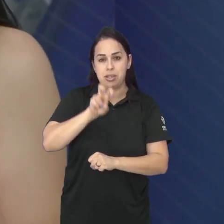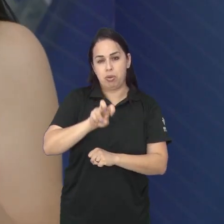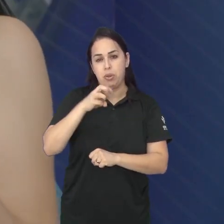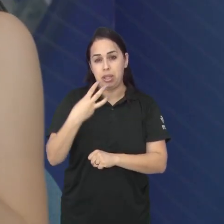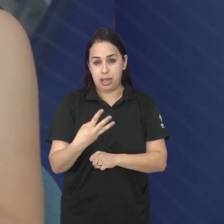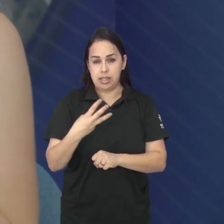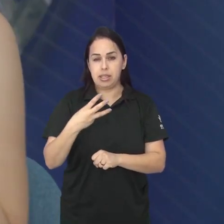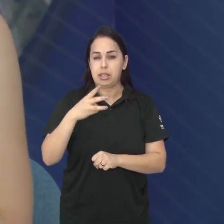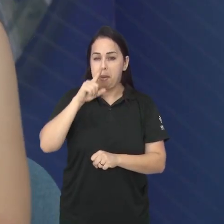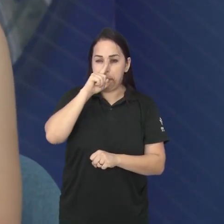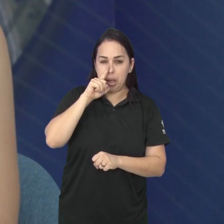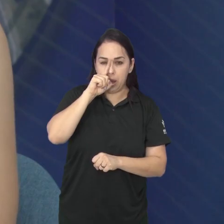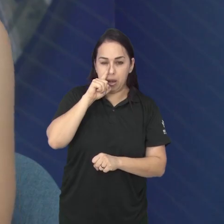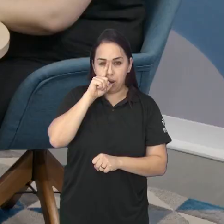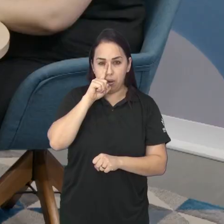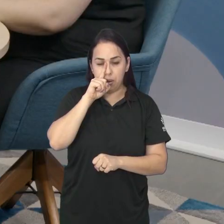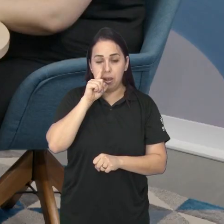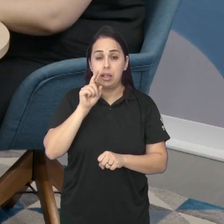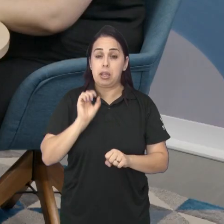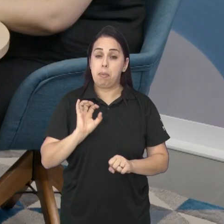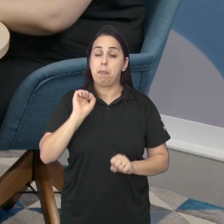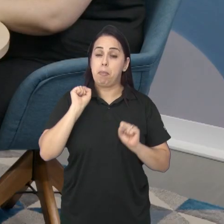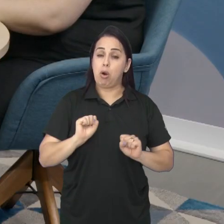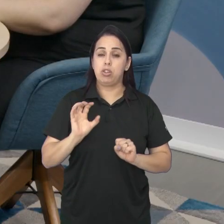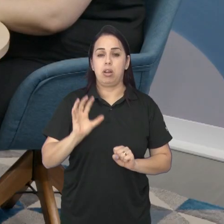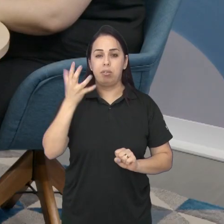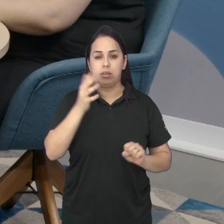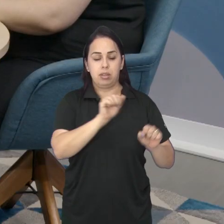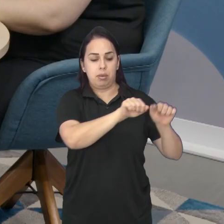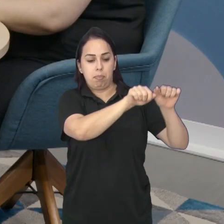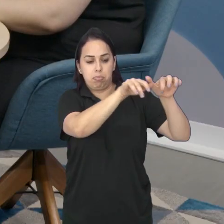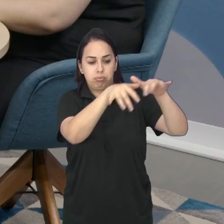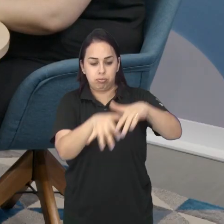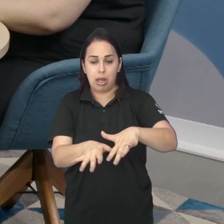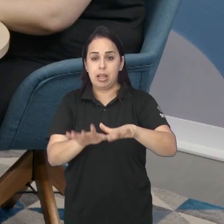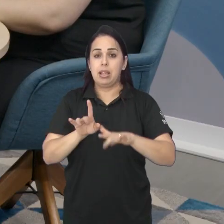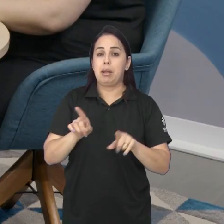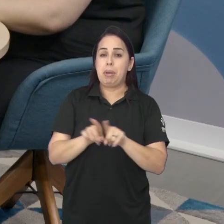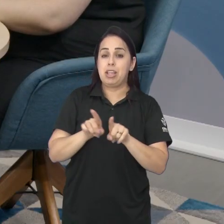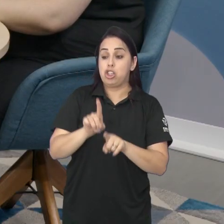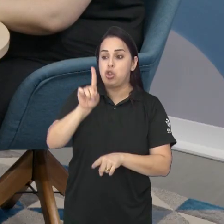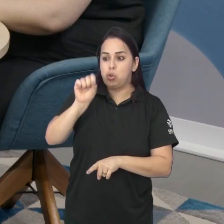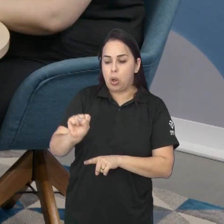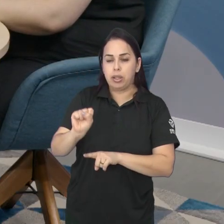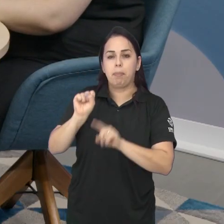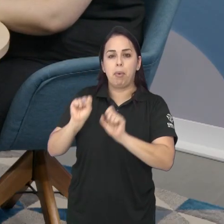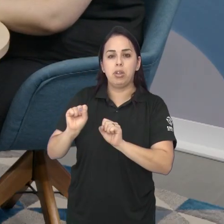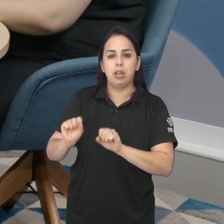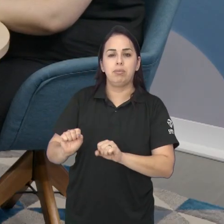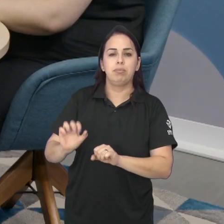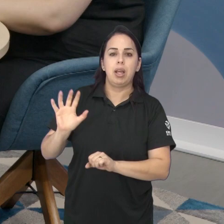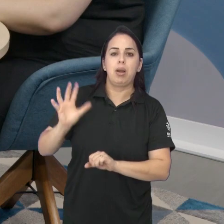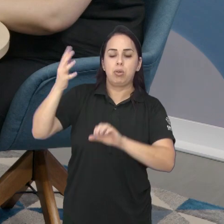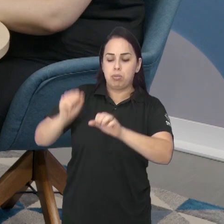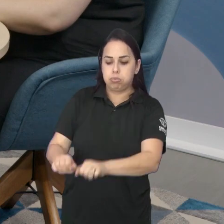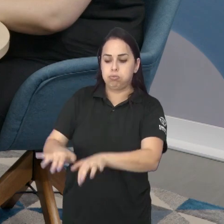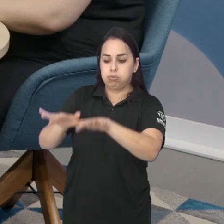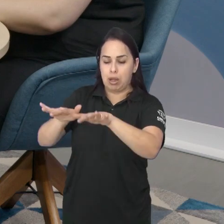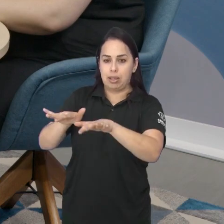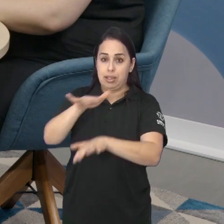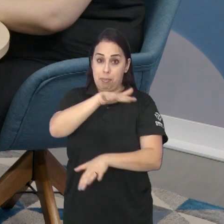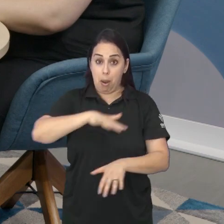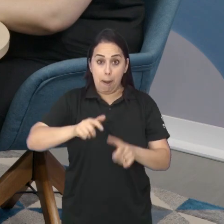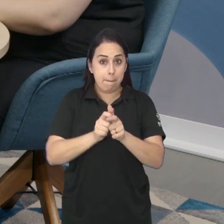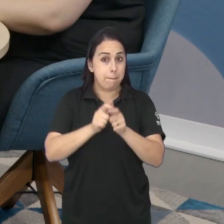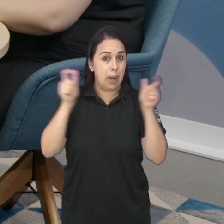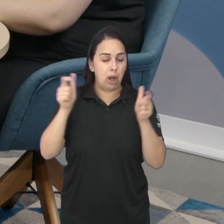risco e 35 representam riscos de deslizamentos e 18 de inundação, é isso. A maior parte fica na